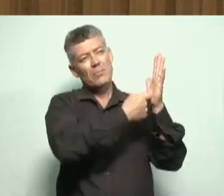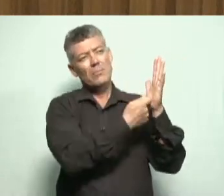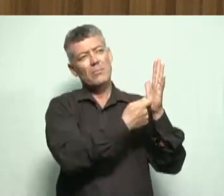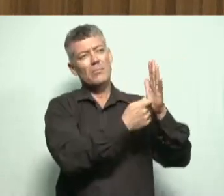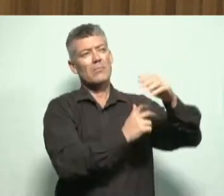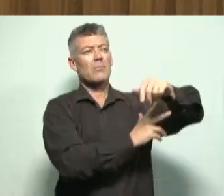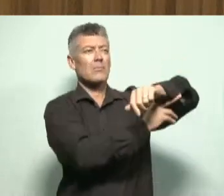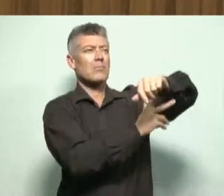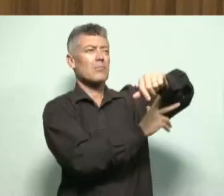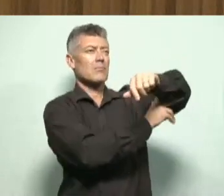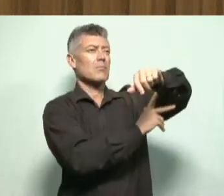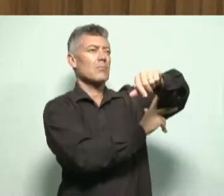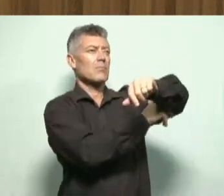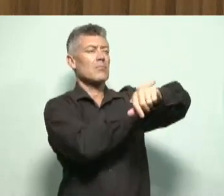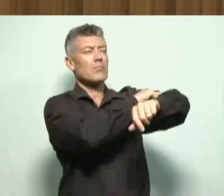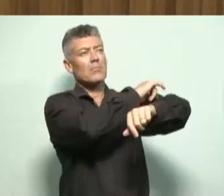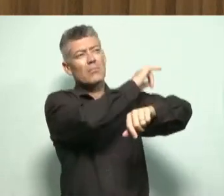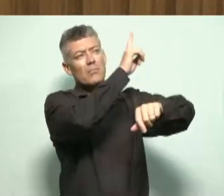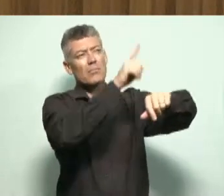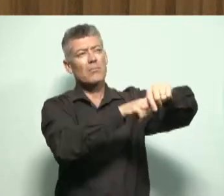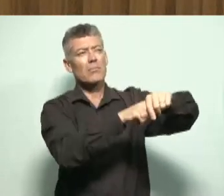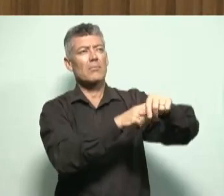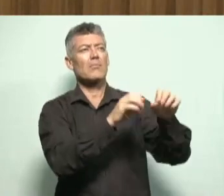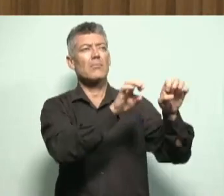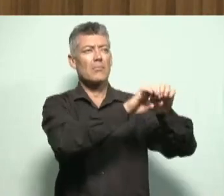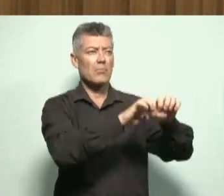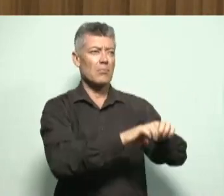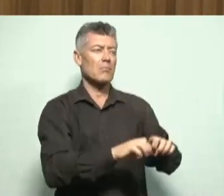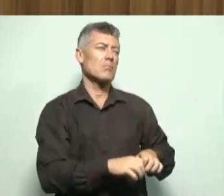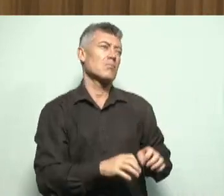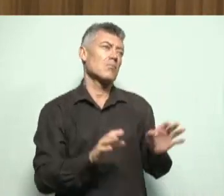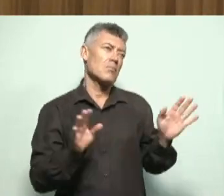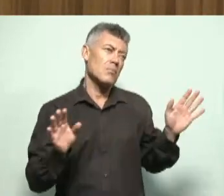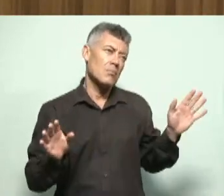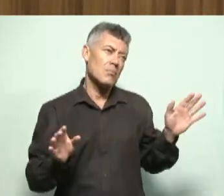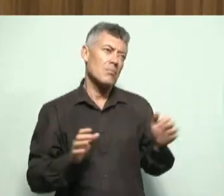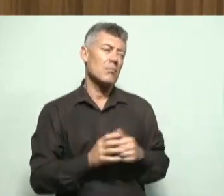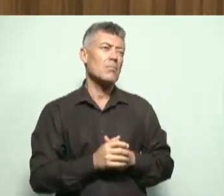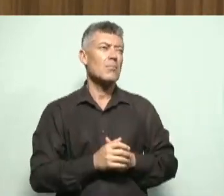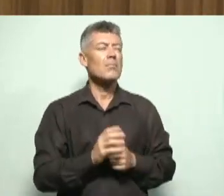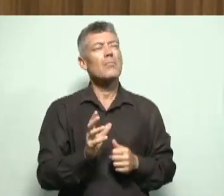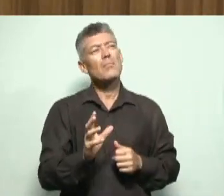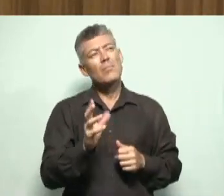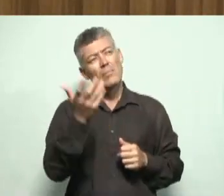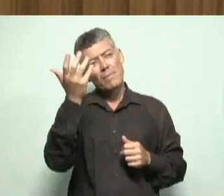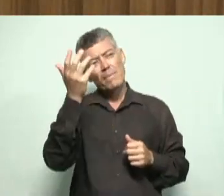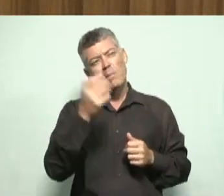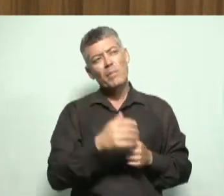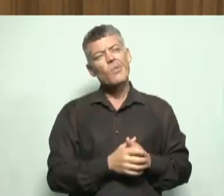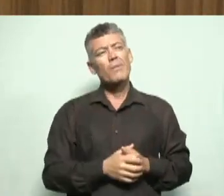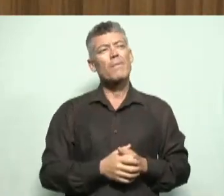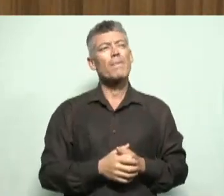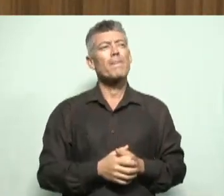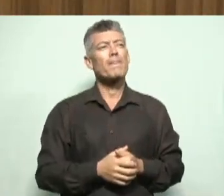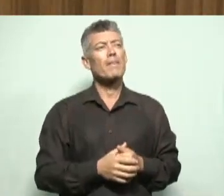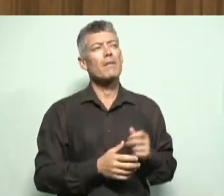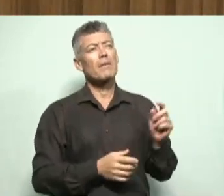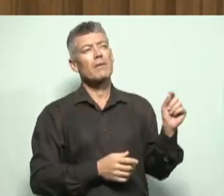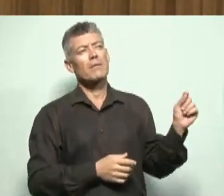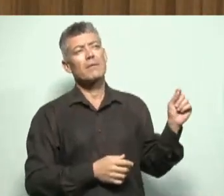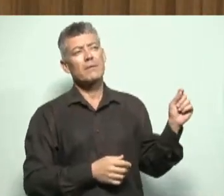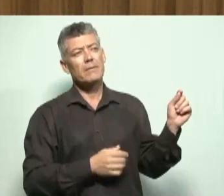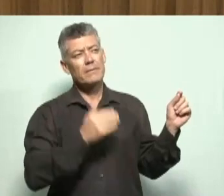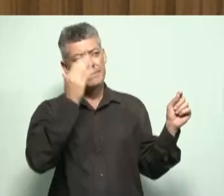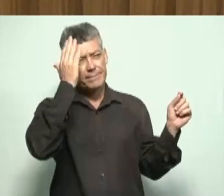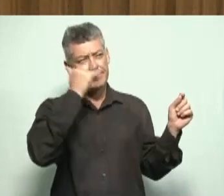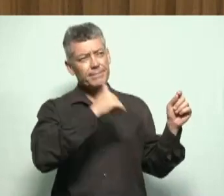sabemos que é importante que a ponte seja reestruturada. Afinal de contas, quando houve aquele episódio lá, todos nós